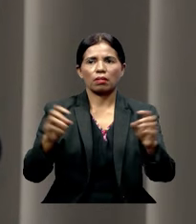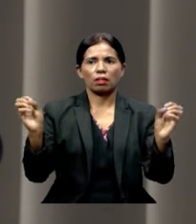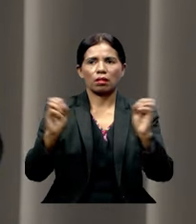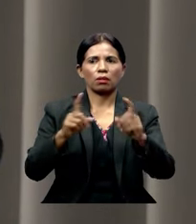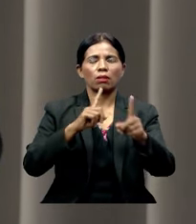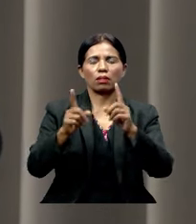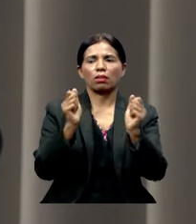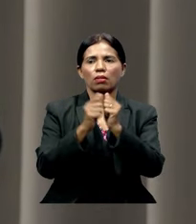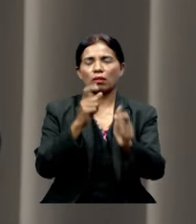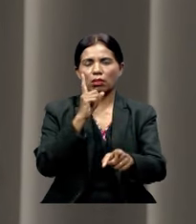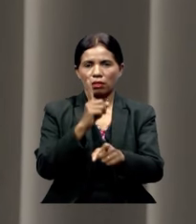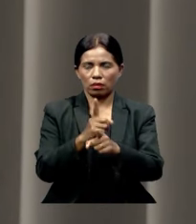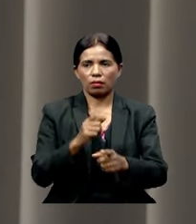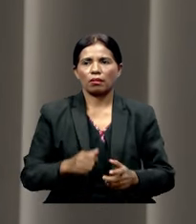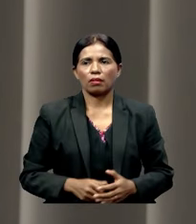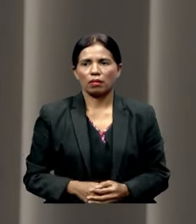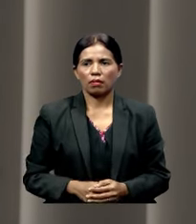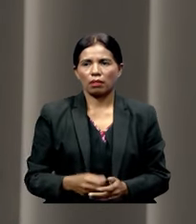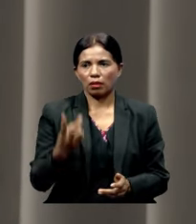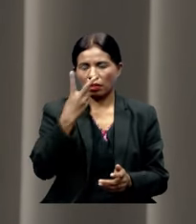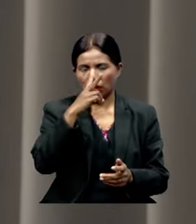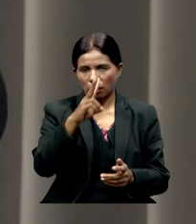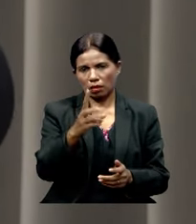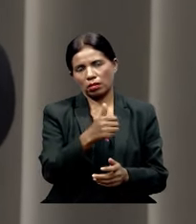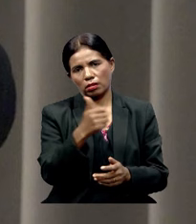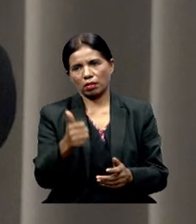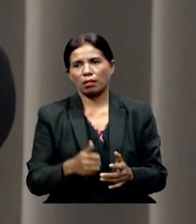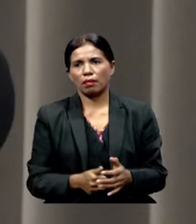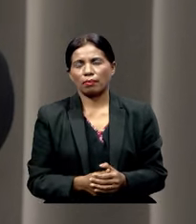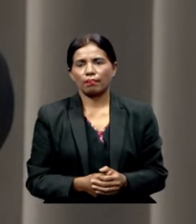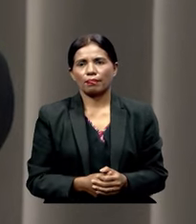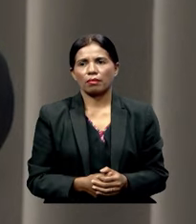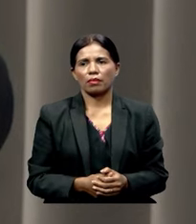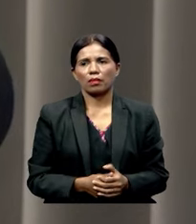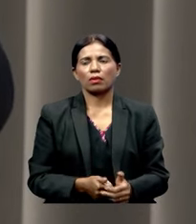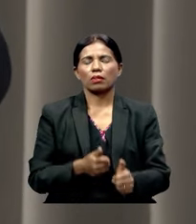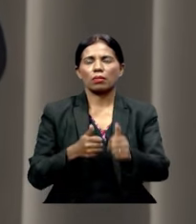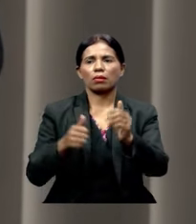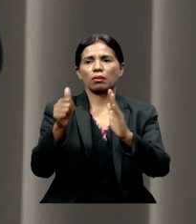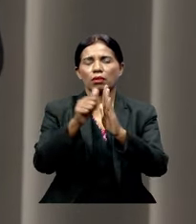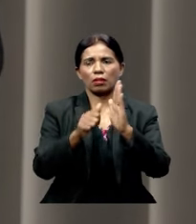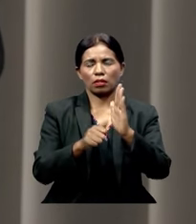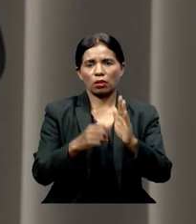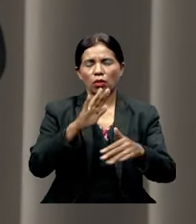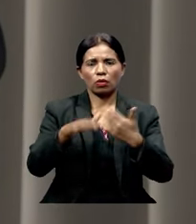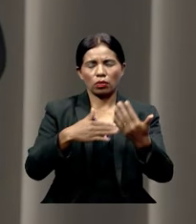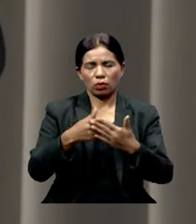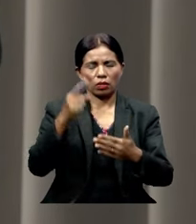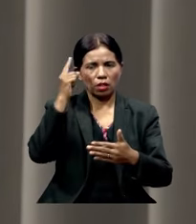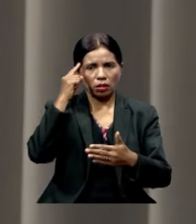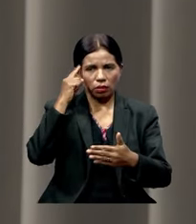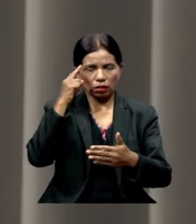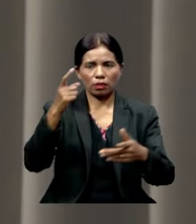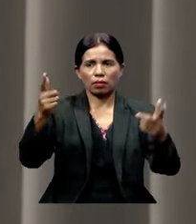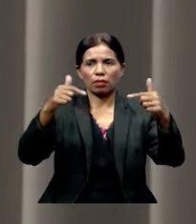TV, mas lá só. Né, vê? Jare. Se ele tá, tá baseia, baseia, no re, roto, nem ramoi, né, tem que